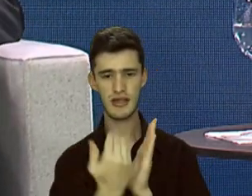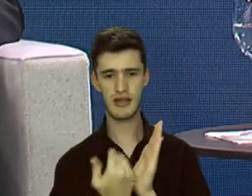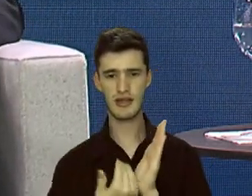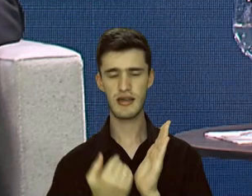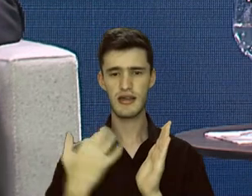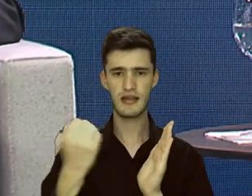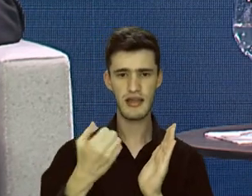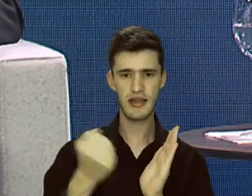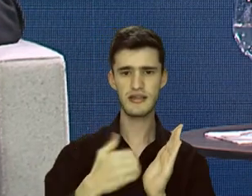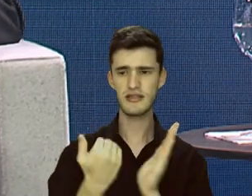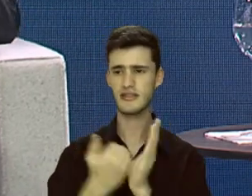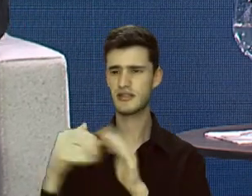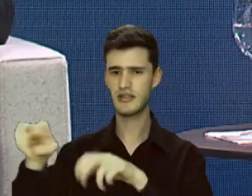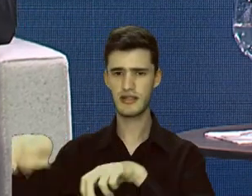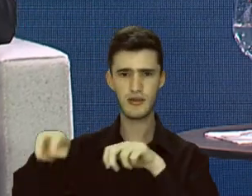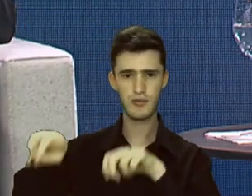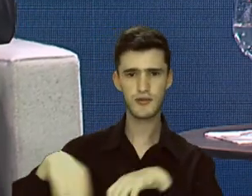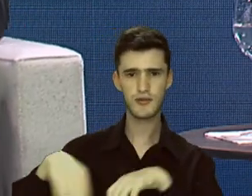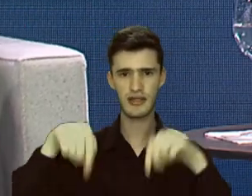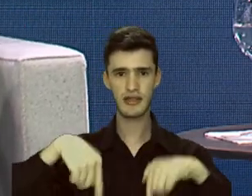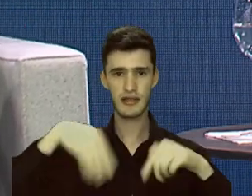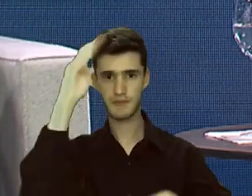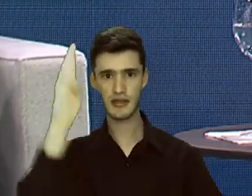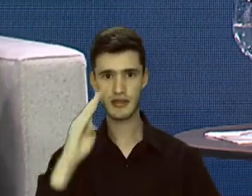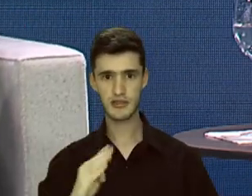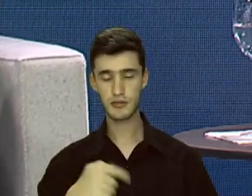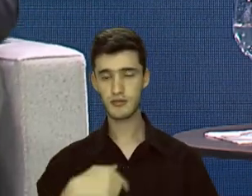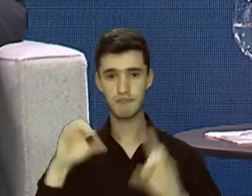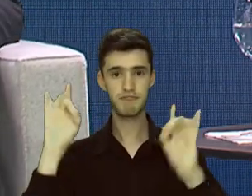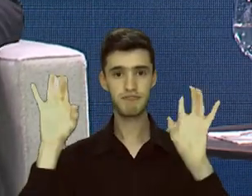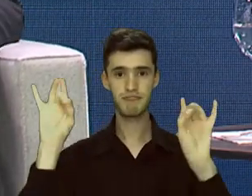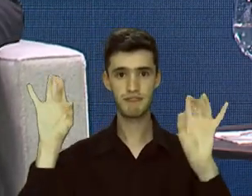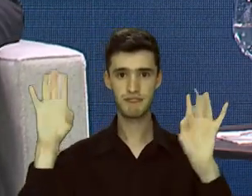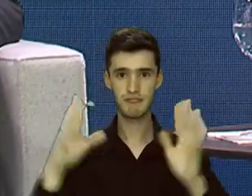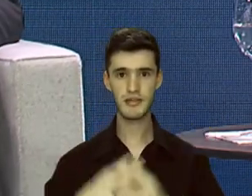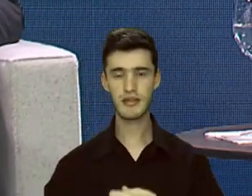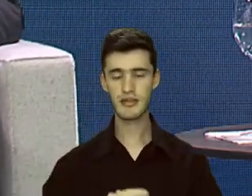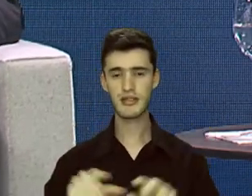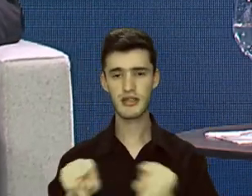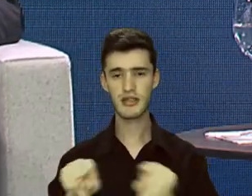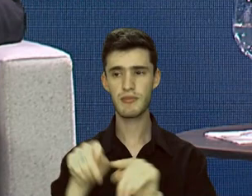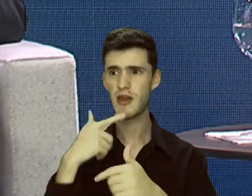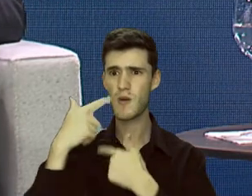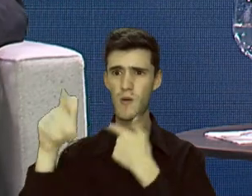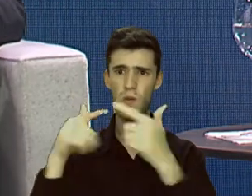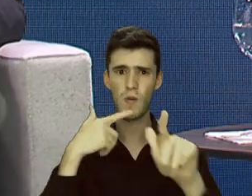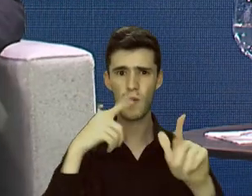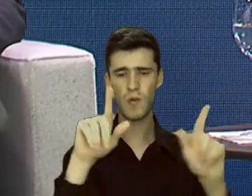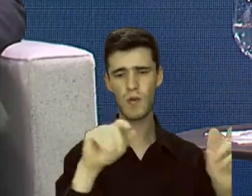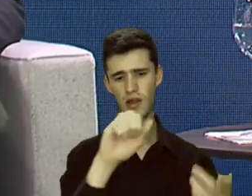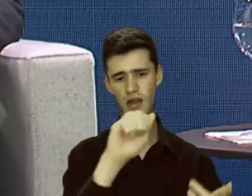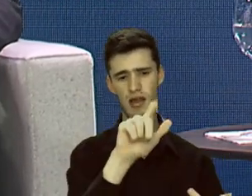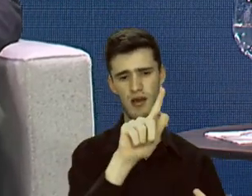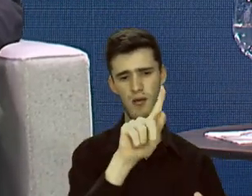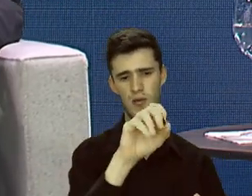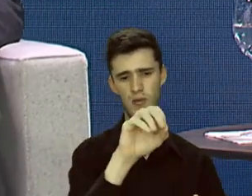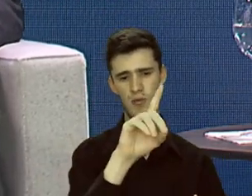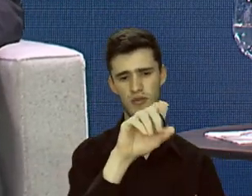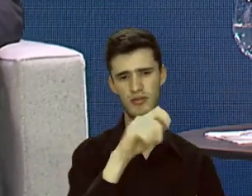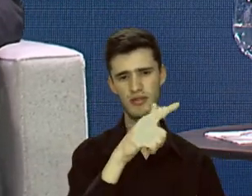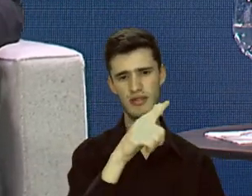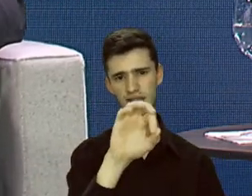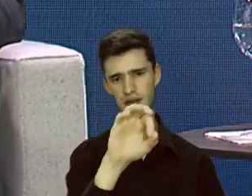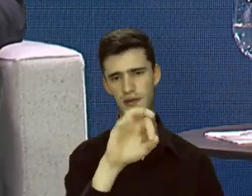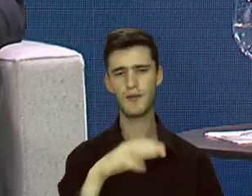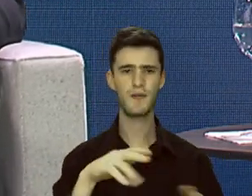um destaque dentro disso e para outras cadeiras também do algodão a gente gosta muito do tema de rastreabilidade né Isso